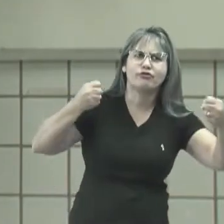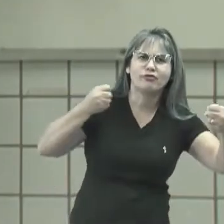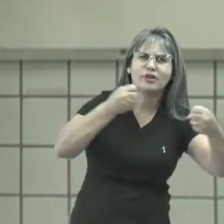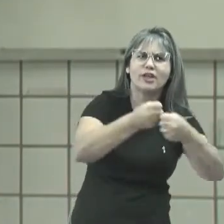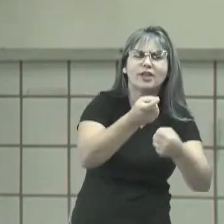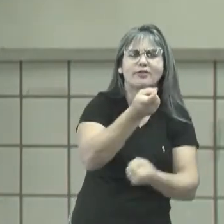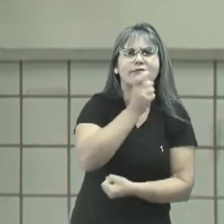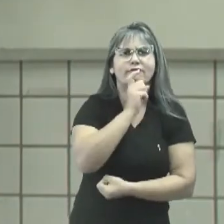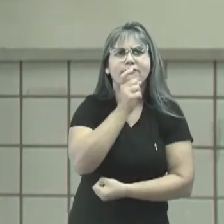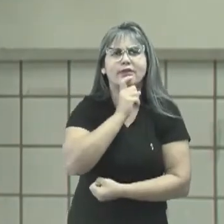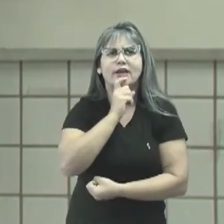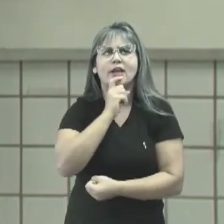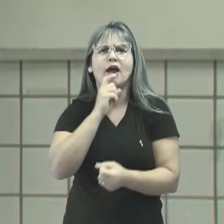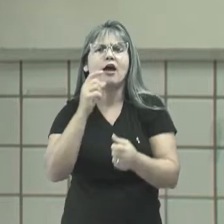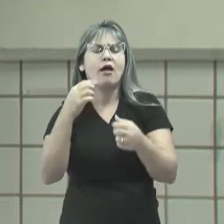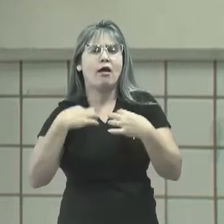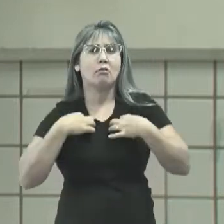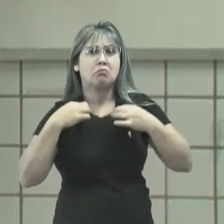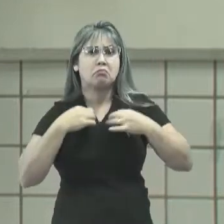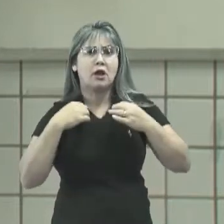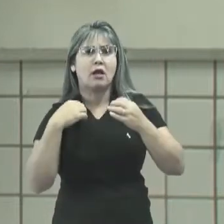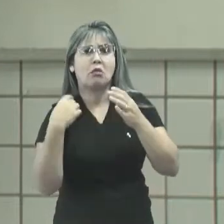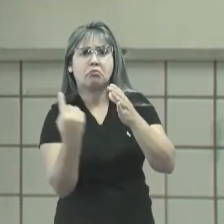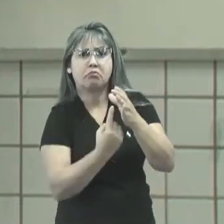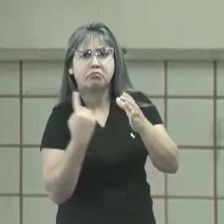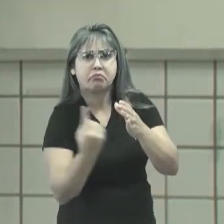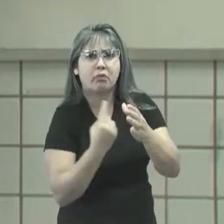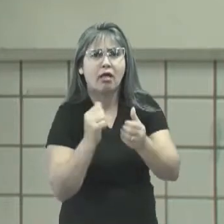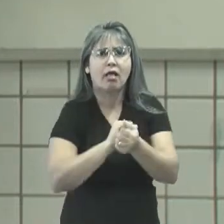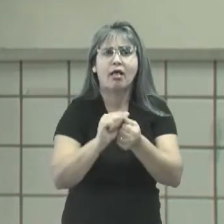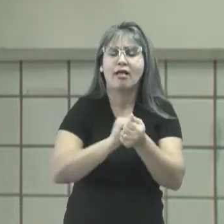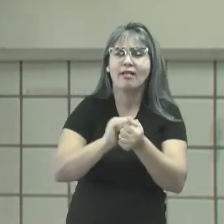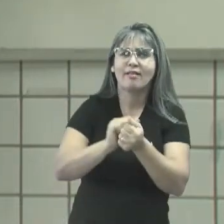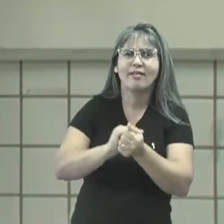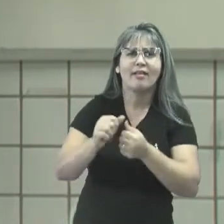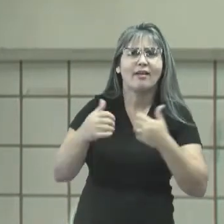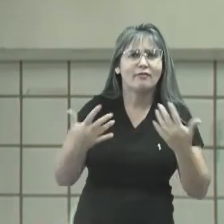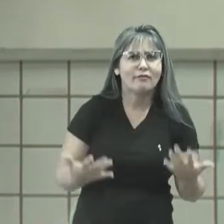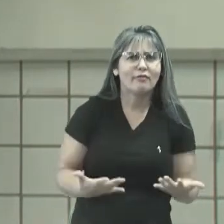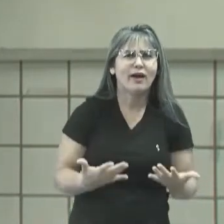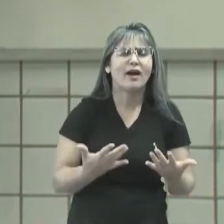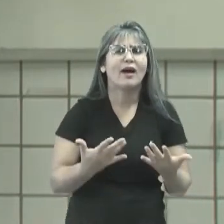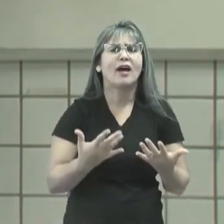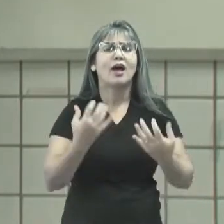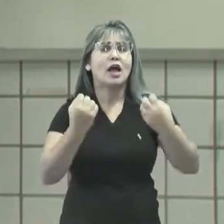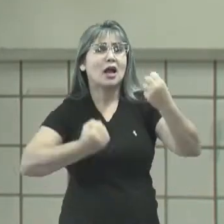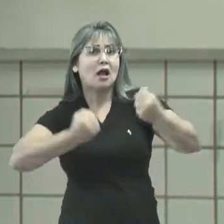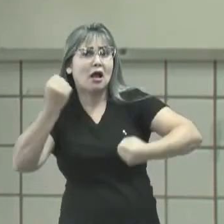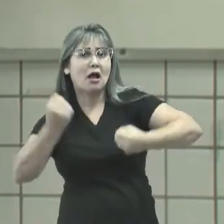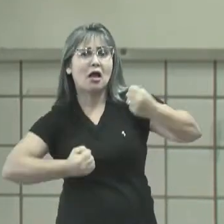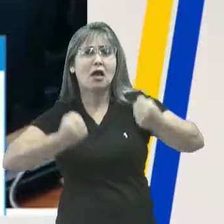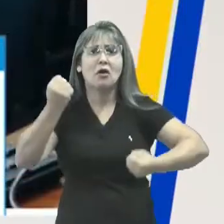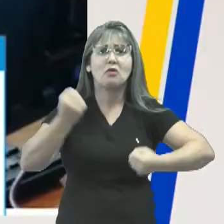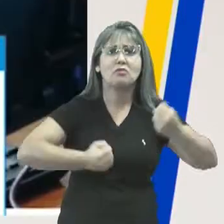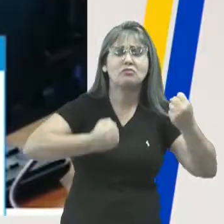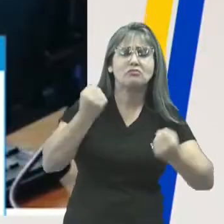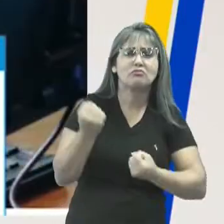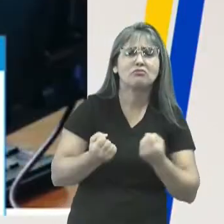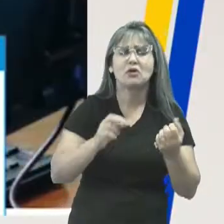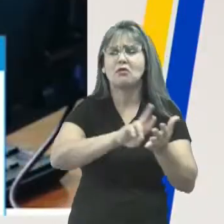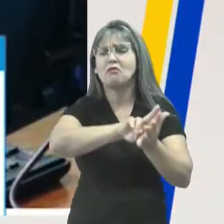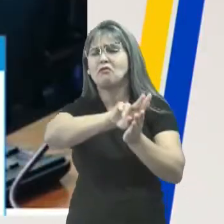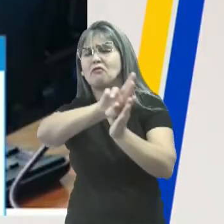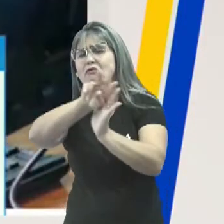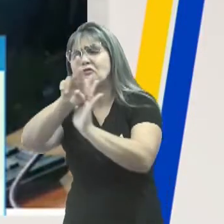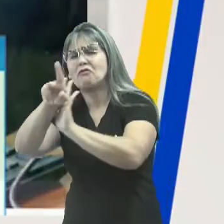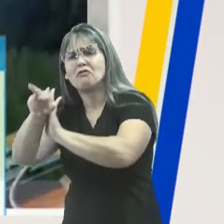modo geral, até fechaduras eletrônicas, então veículos, né? Então vários equipamentos que o homem